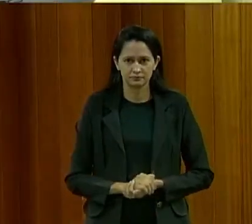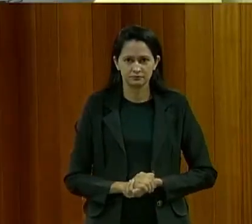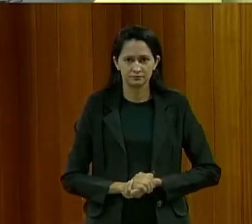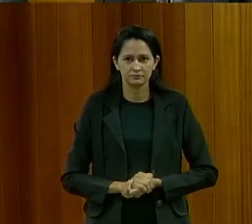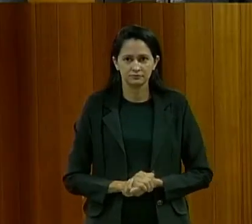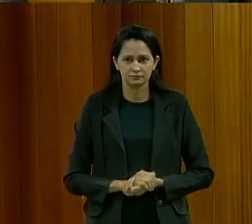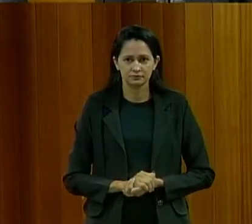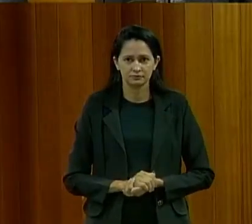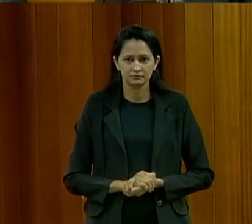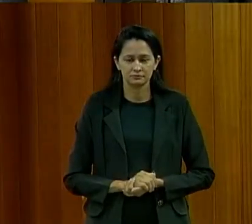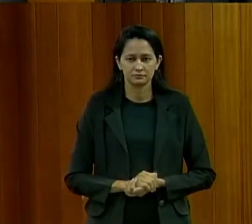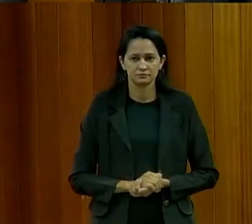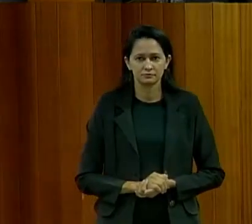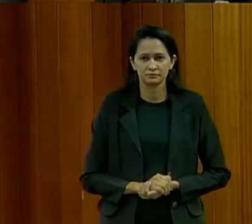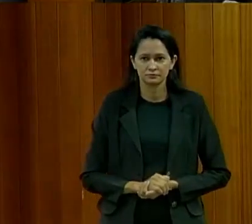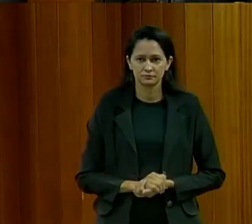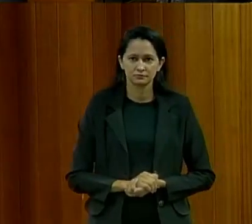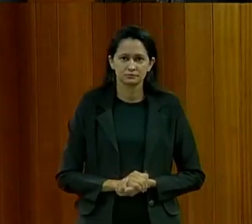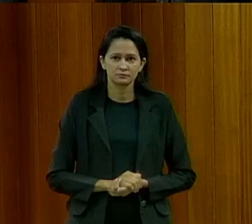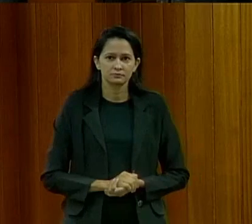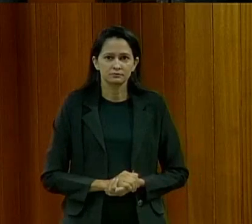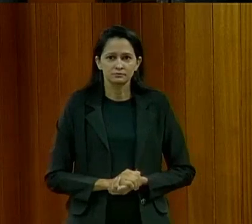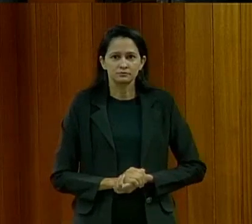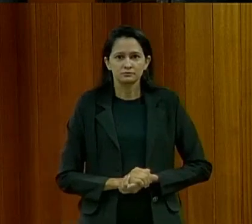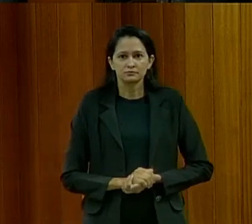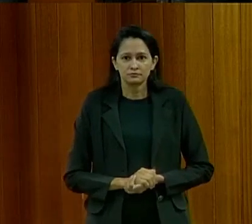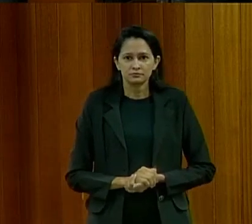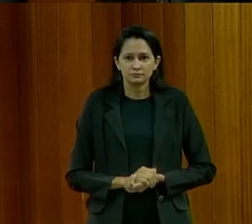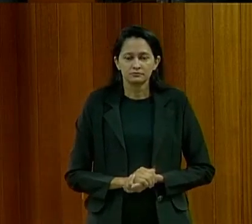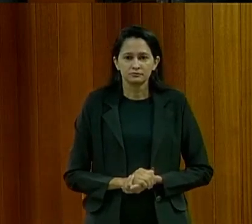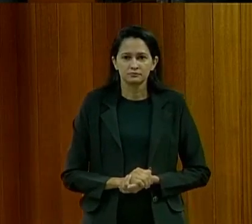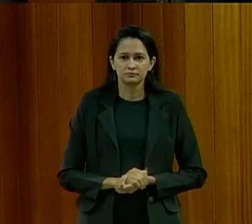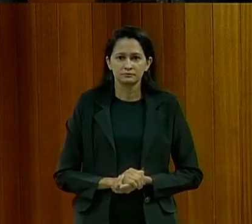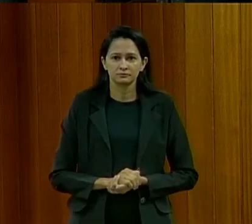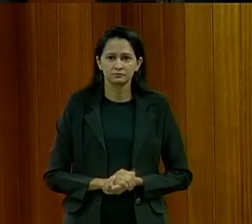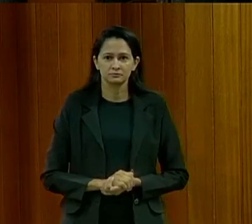William Veloso não está. O vereador tem que estar presente, tá? Não. Presidente.